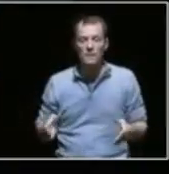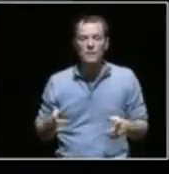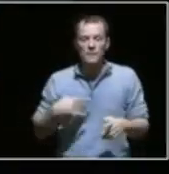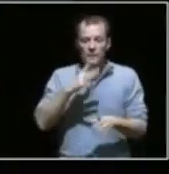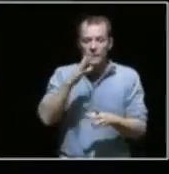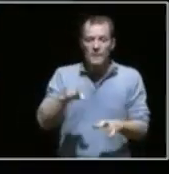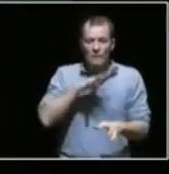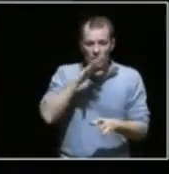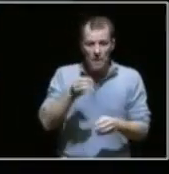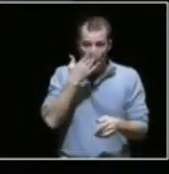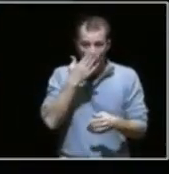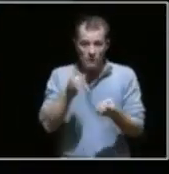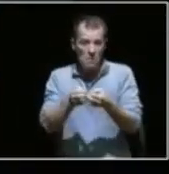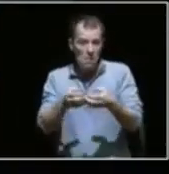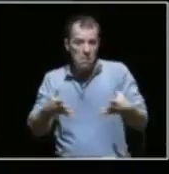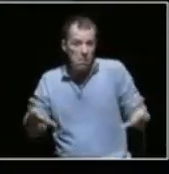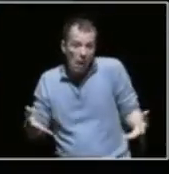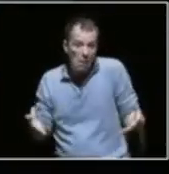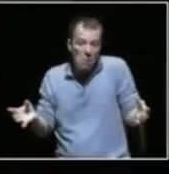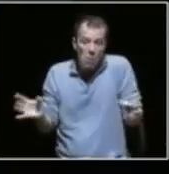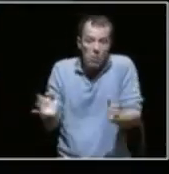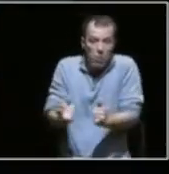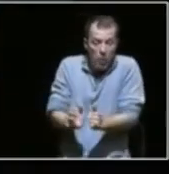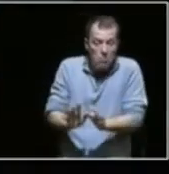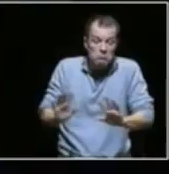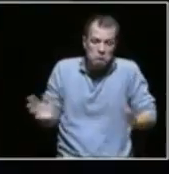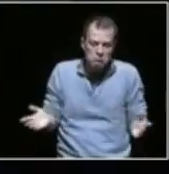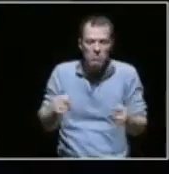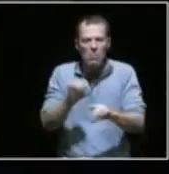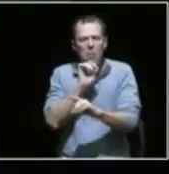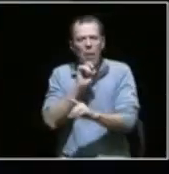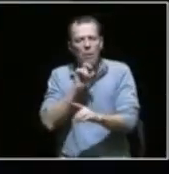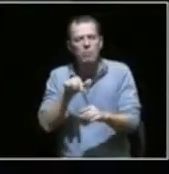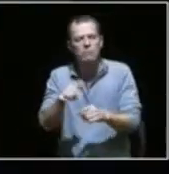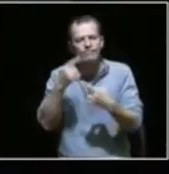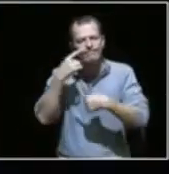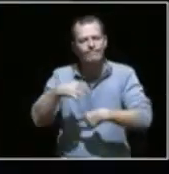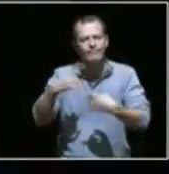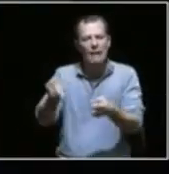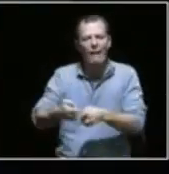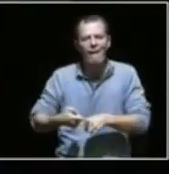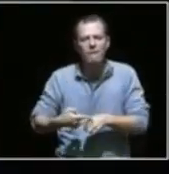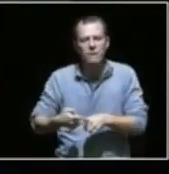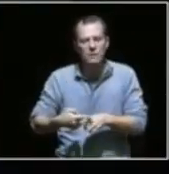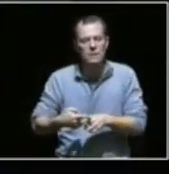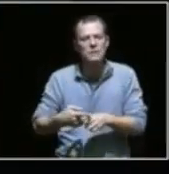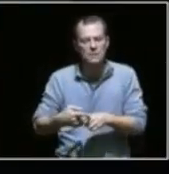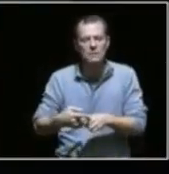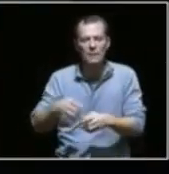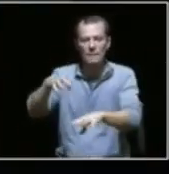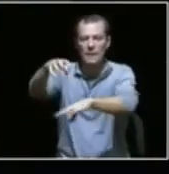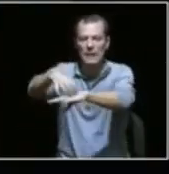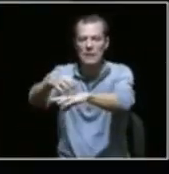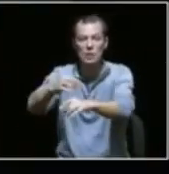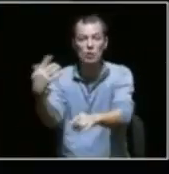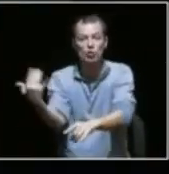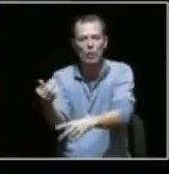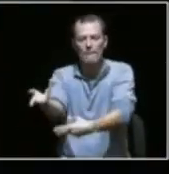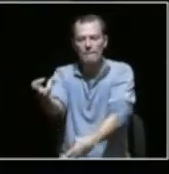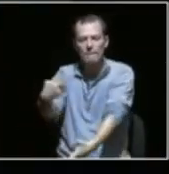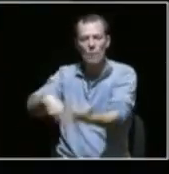as famílias crescem e diminuem dinamicamente, pelo que poderão manifestar interesse na reatribuição de outra